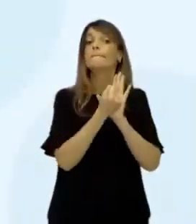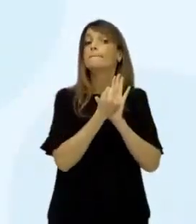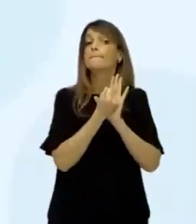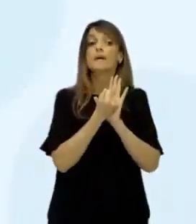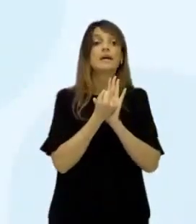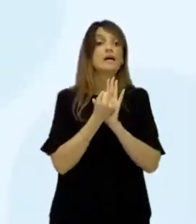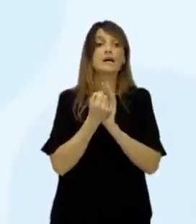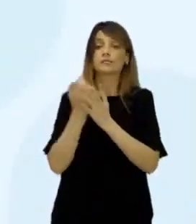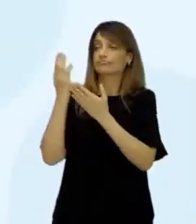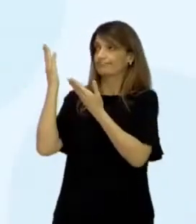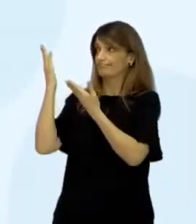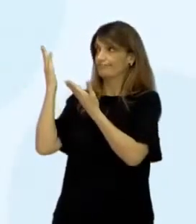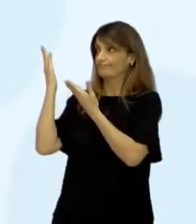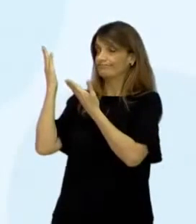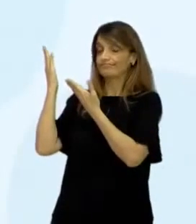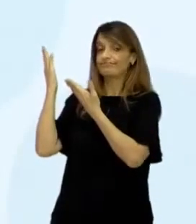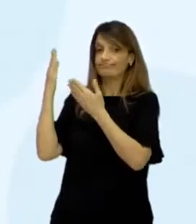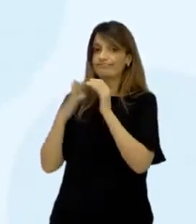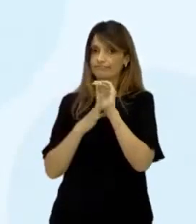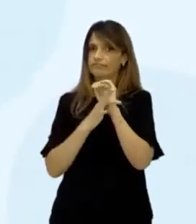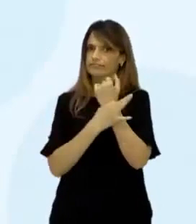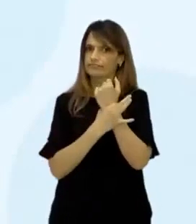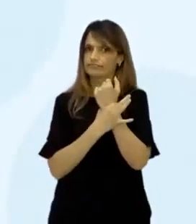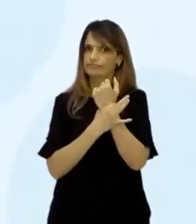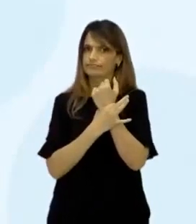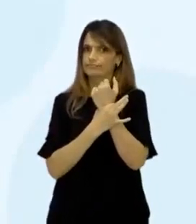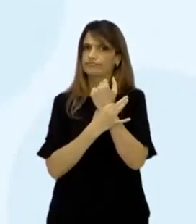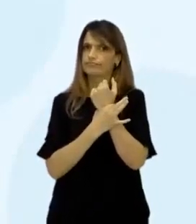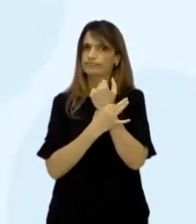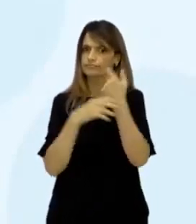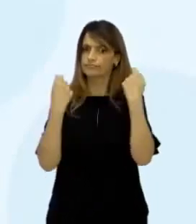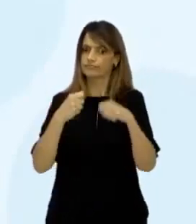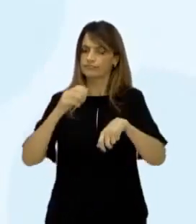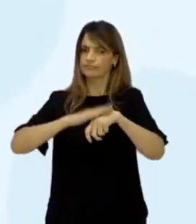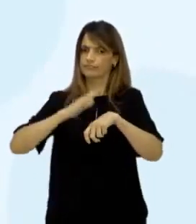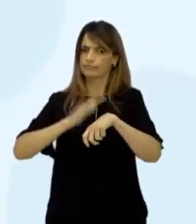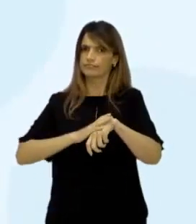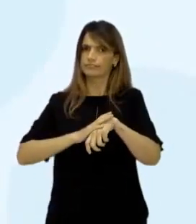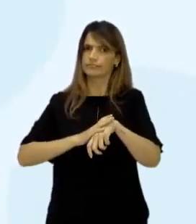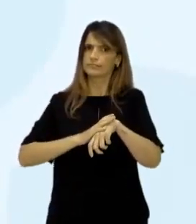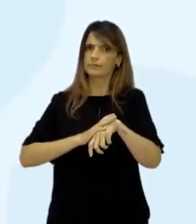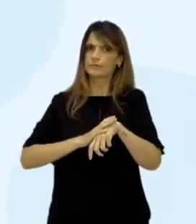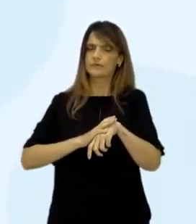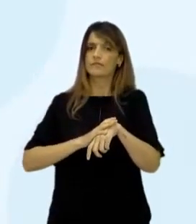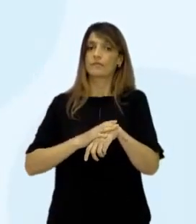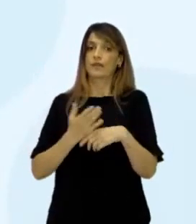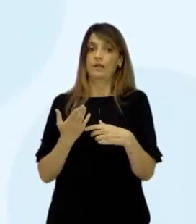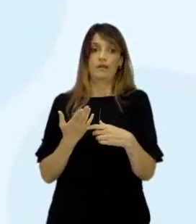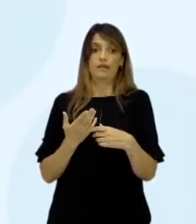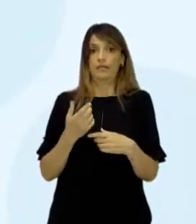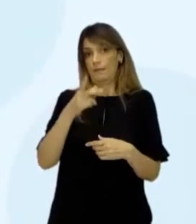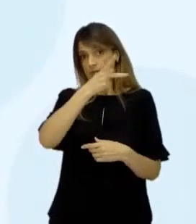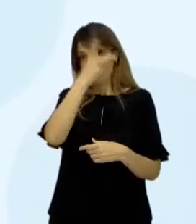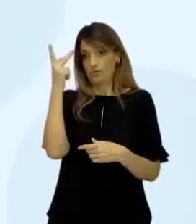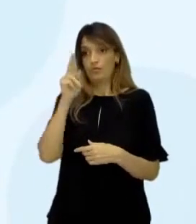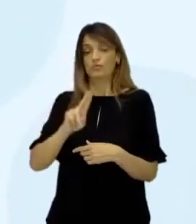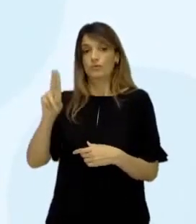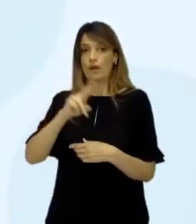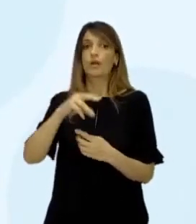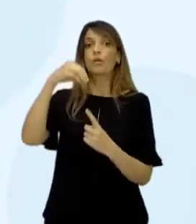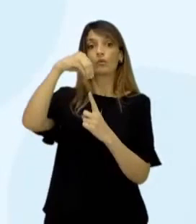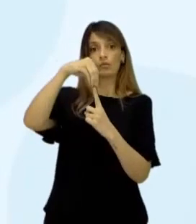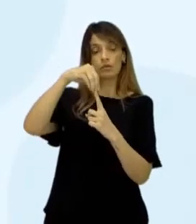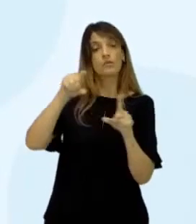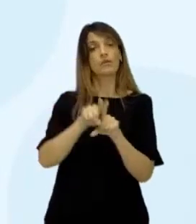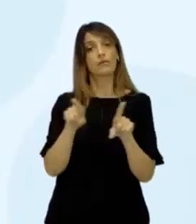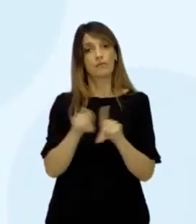é trazer aí garantias, direitos e deveres, tanto do usuário quanto, né, das operadoras ali, tanto